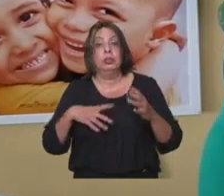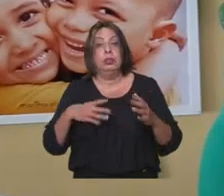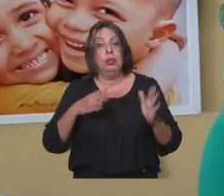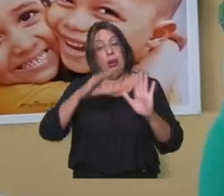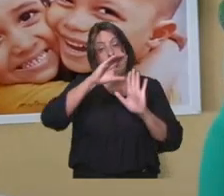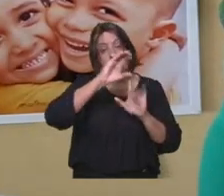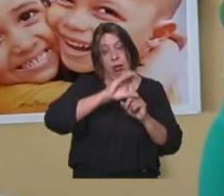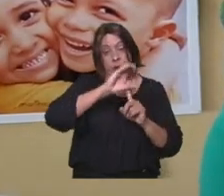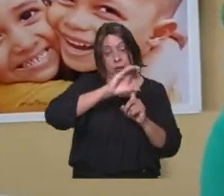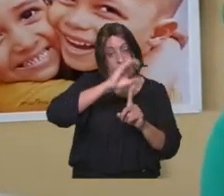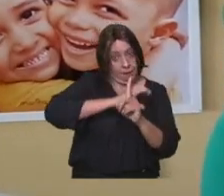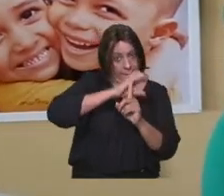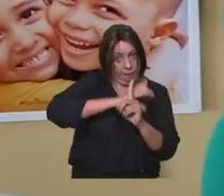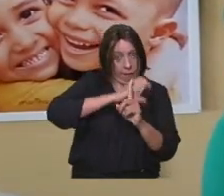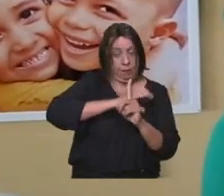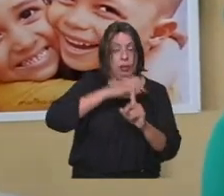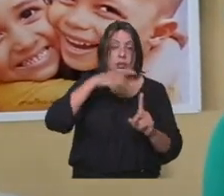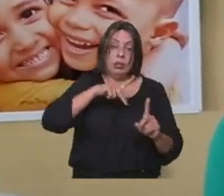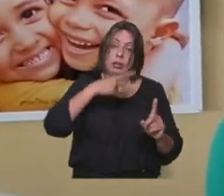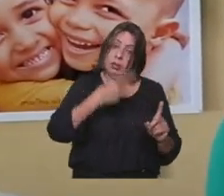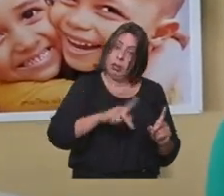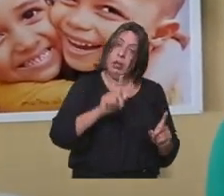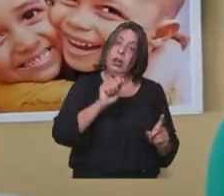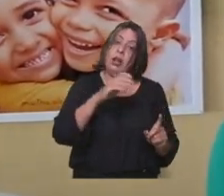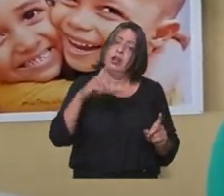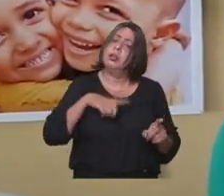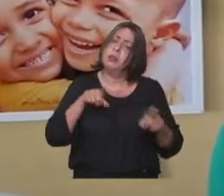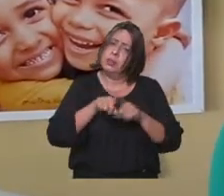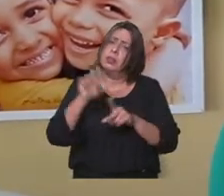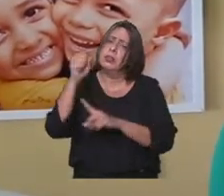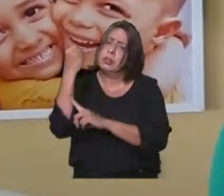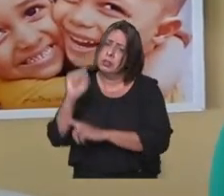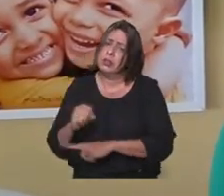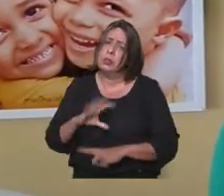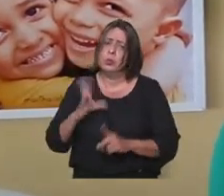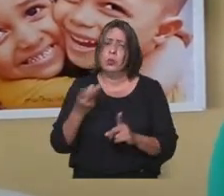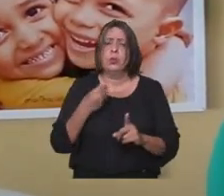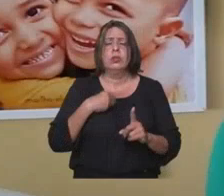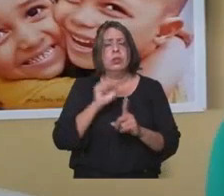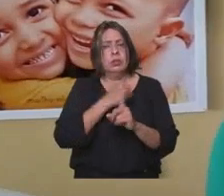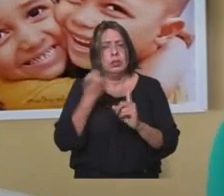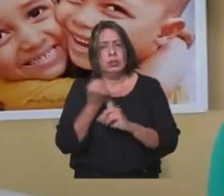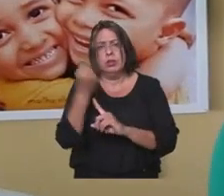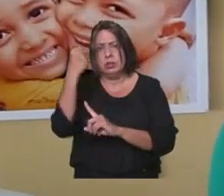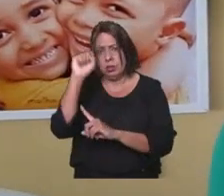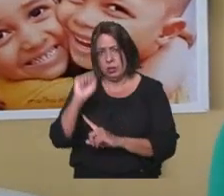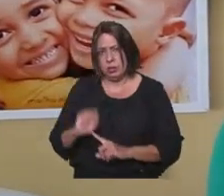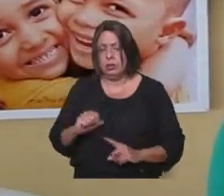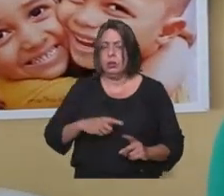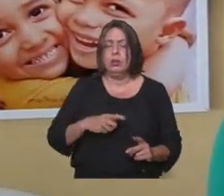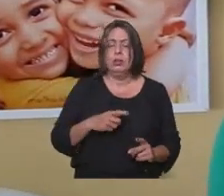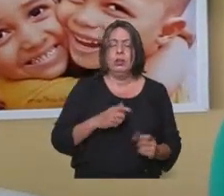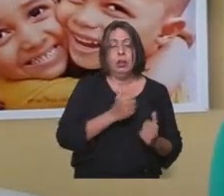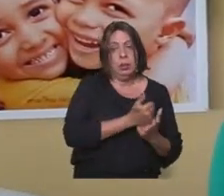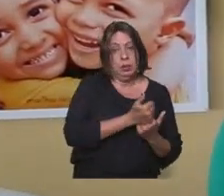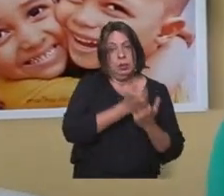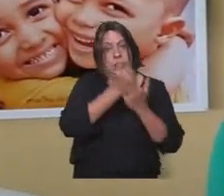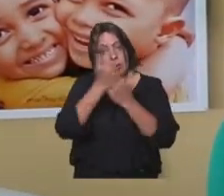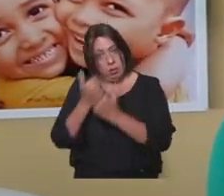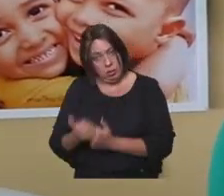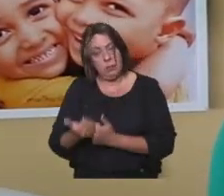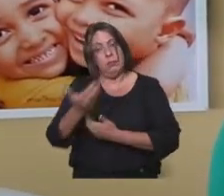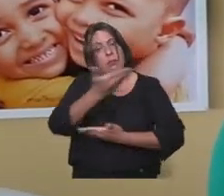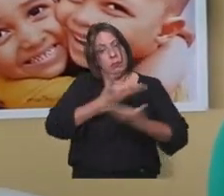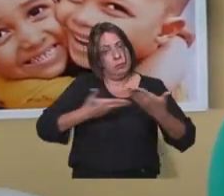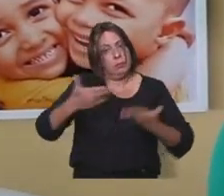só do GAC, mas de Sergipe também, toda a sociedade sergipana, porque é o momento de você contribuir e